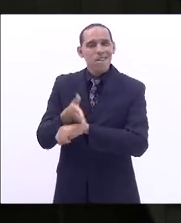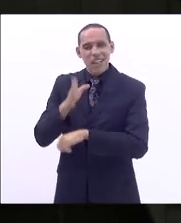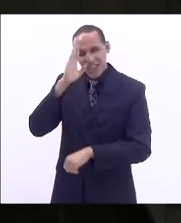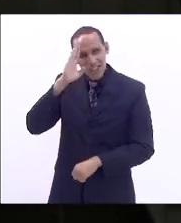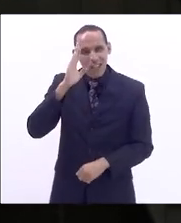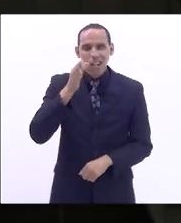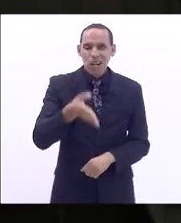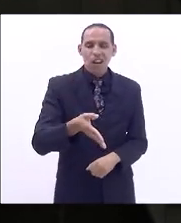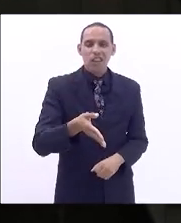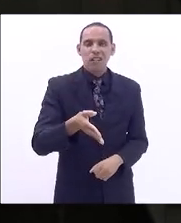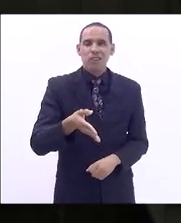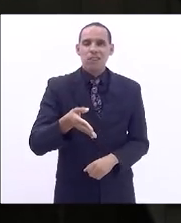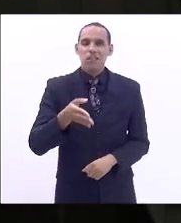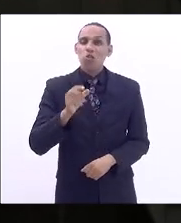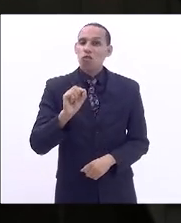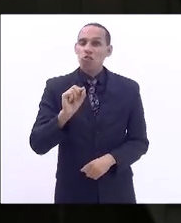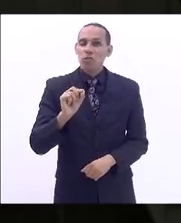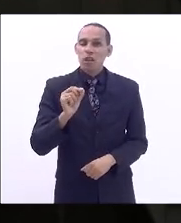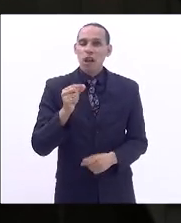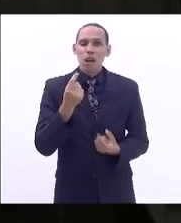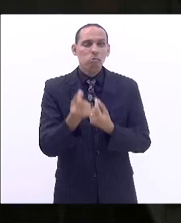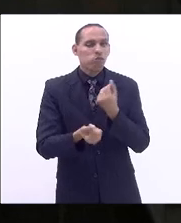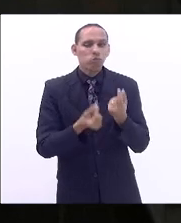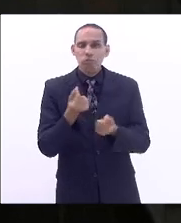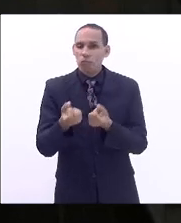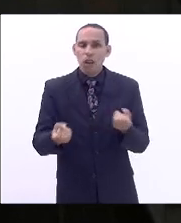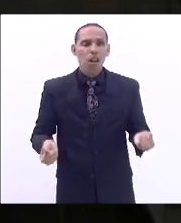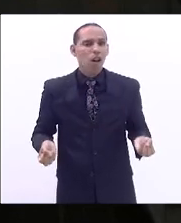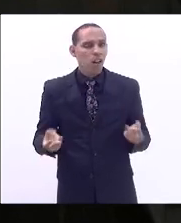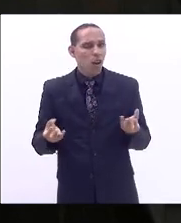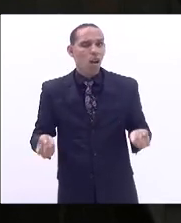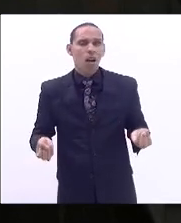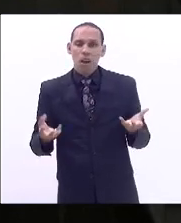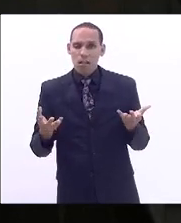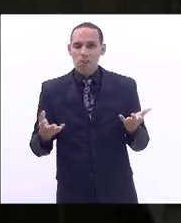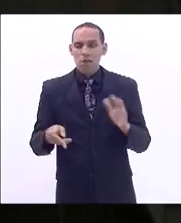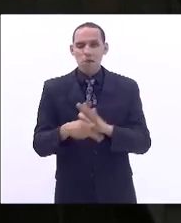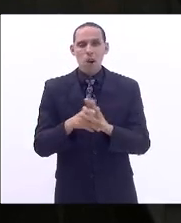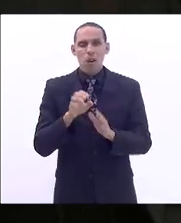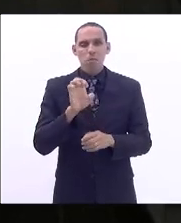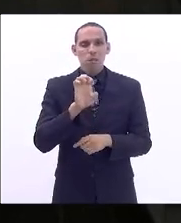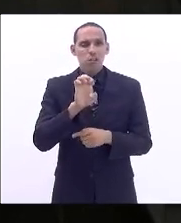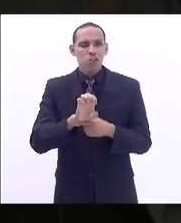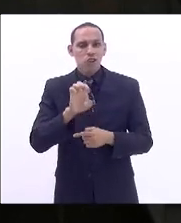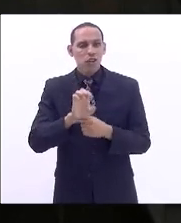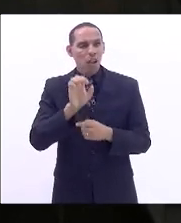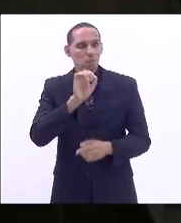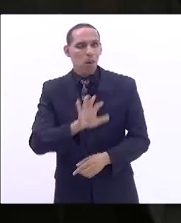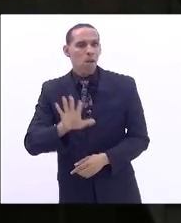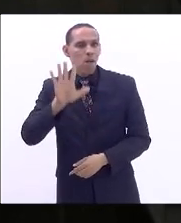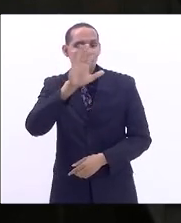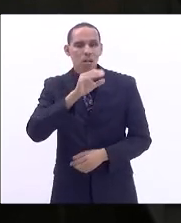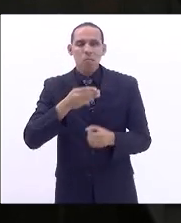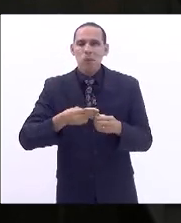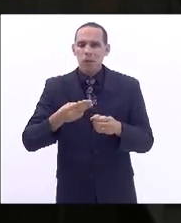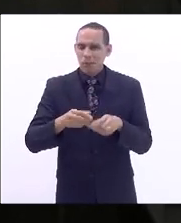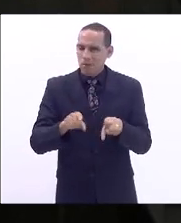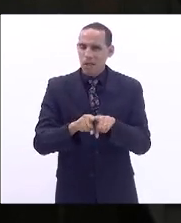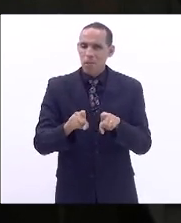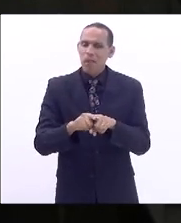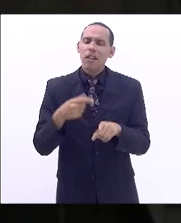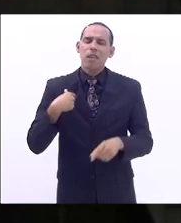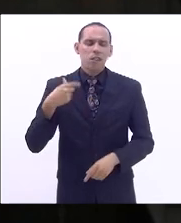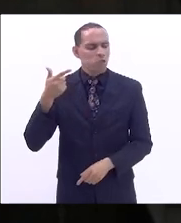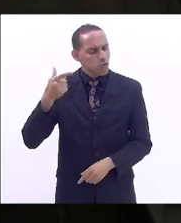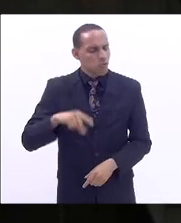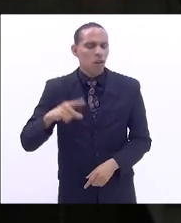diretamente no financiamento no custeio das despesas que os estados e municípios têm que enfrentar voltarei a